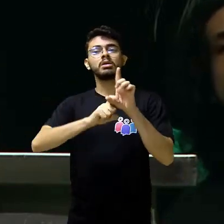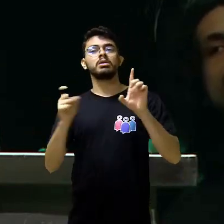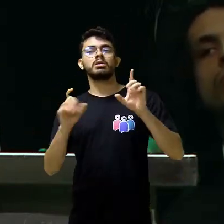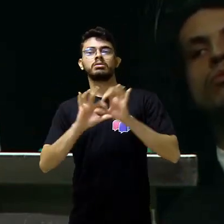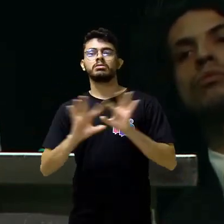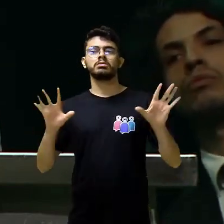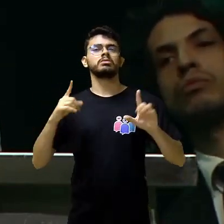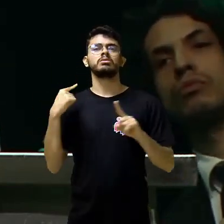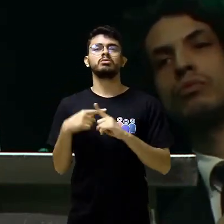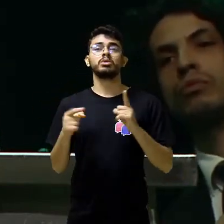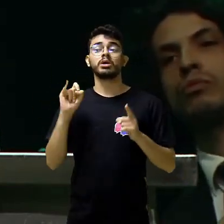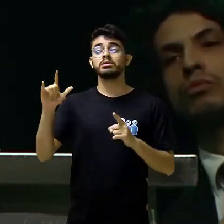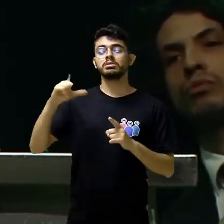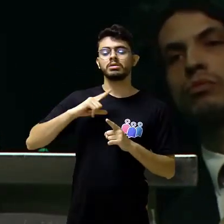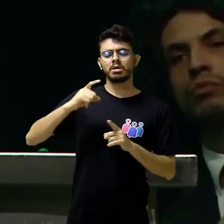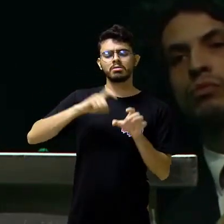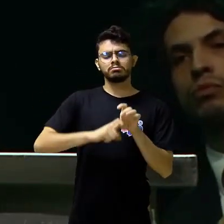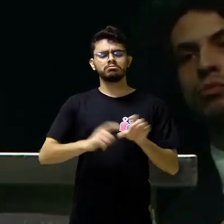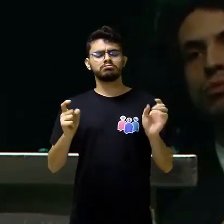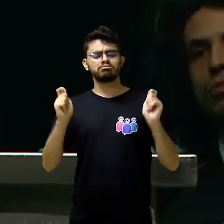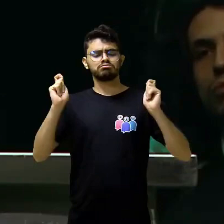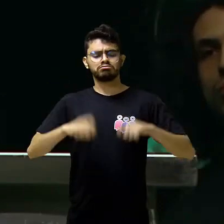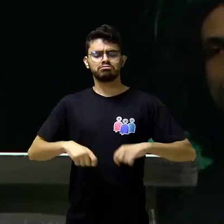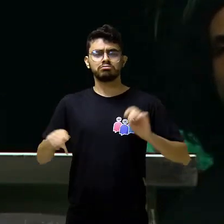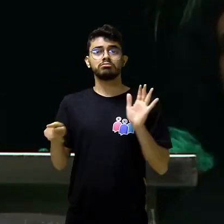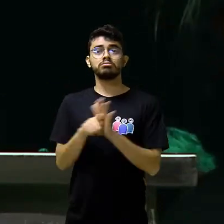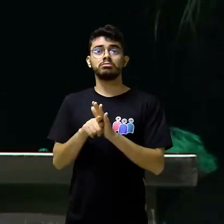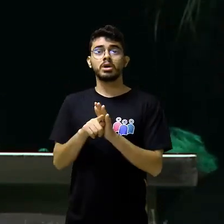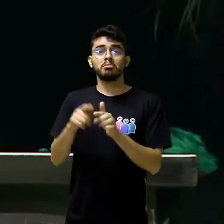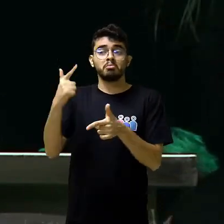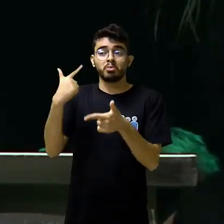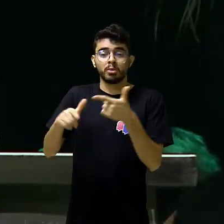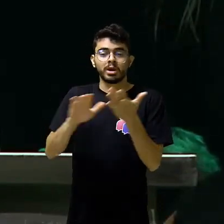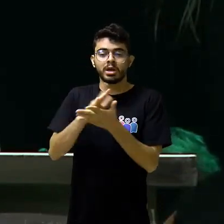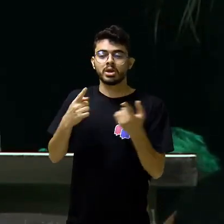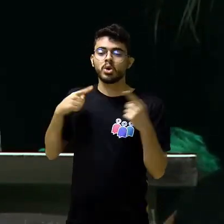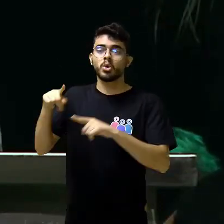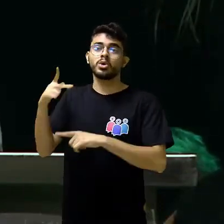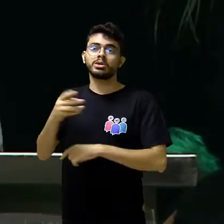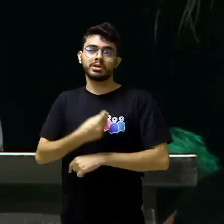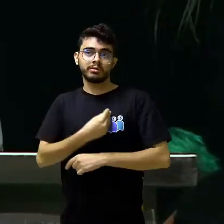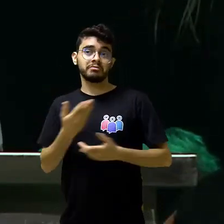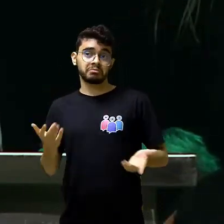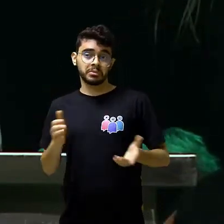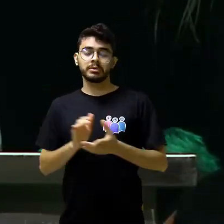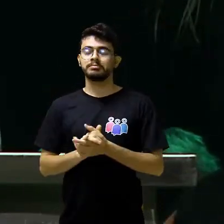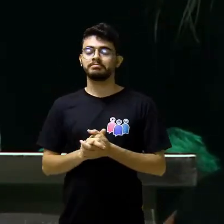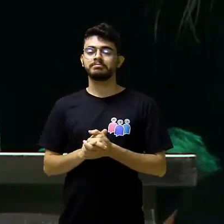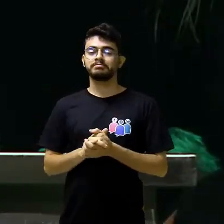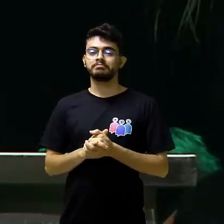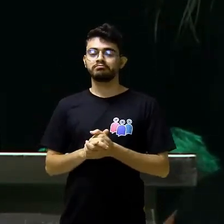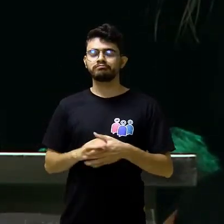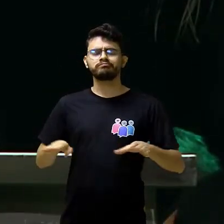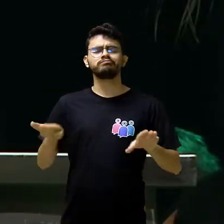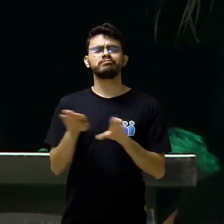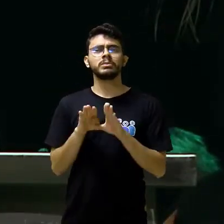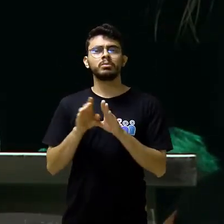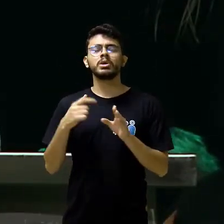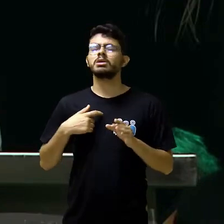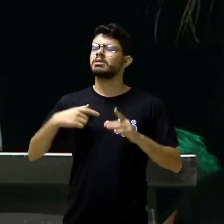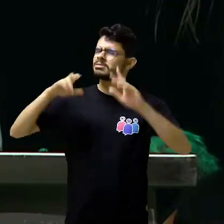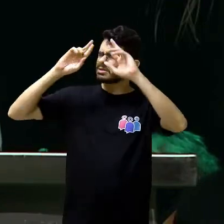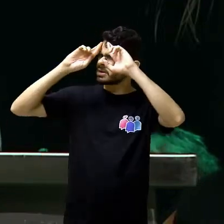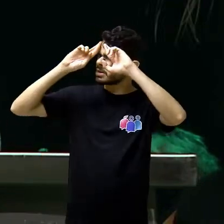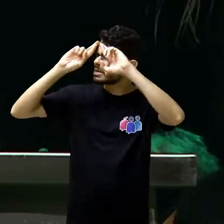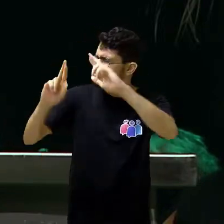que estas não atentem contra a vida. Guardarei o máximo